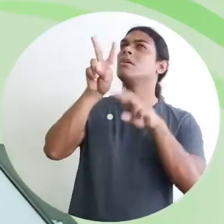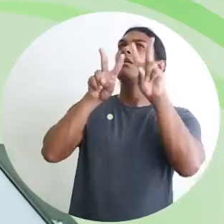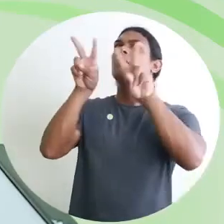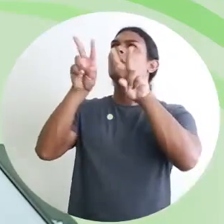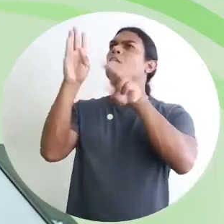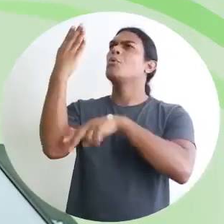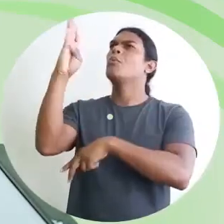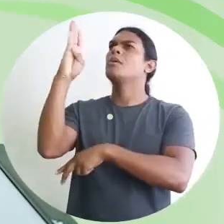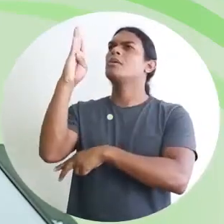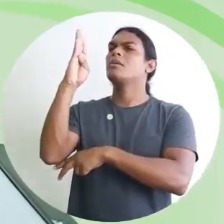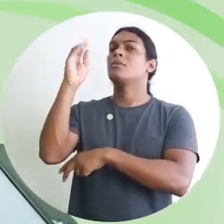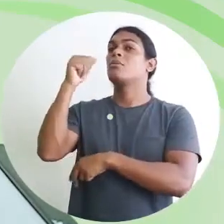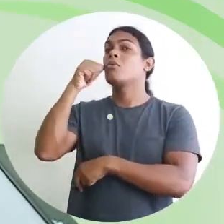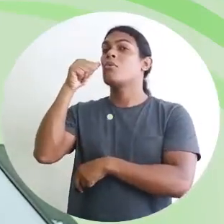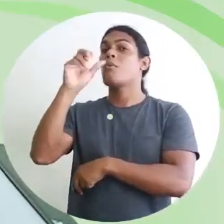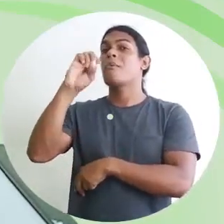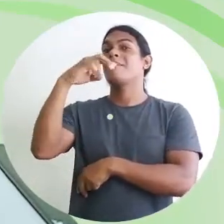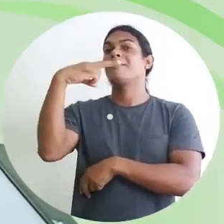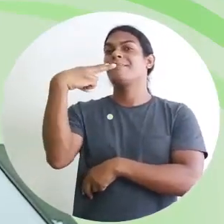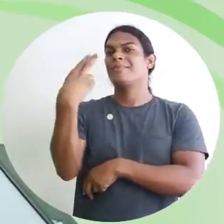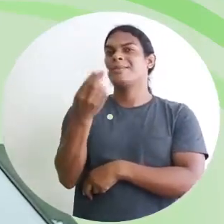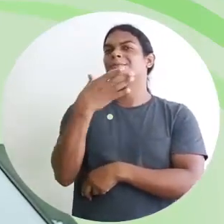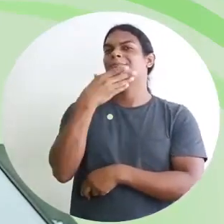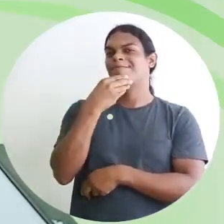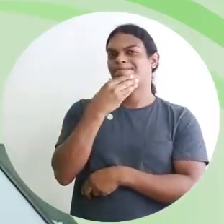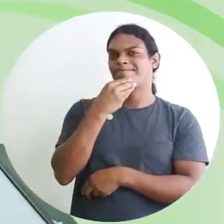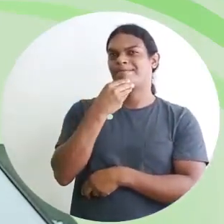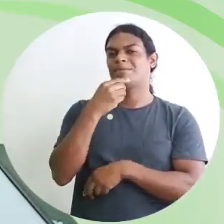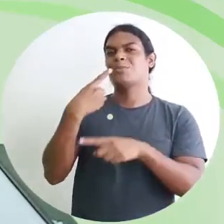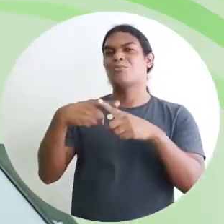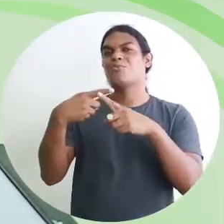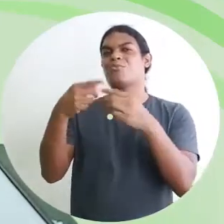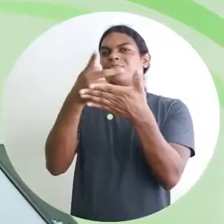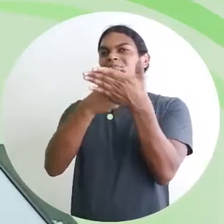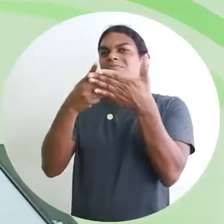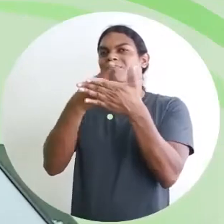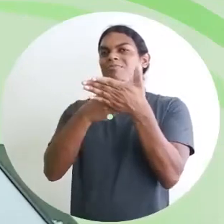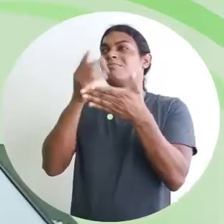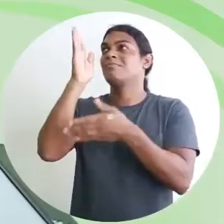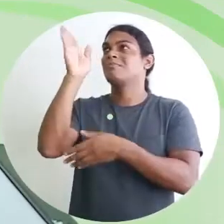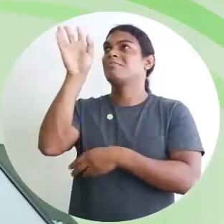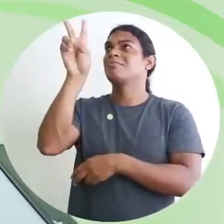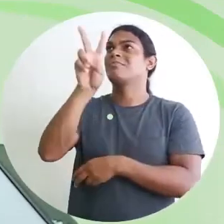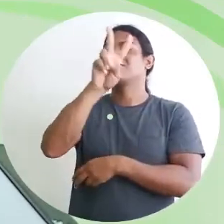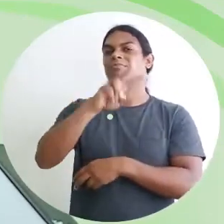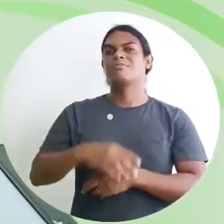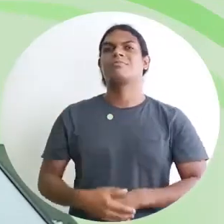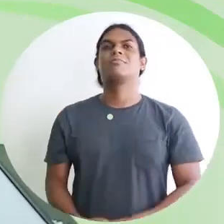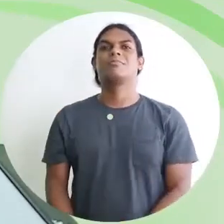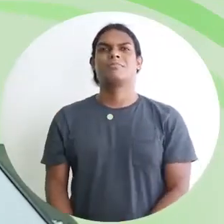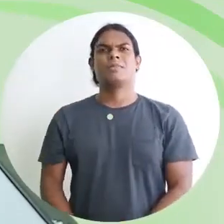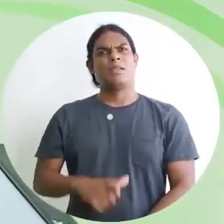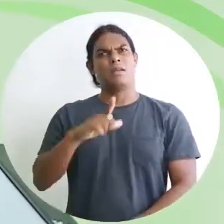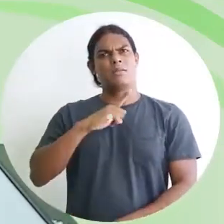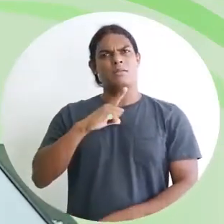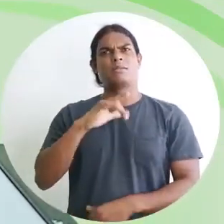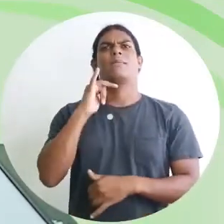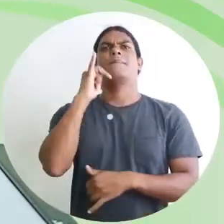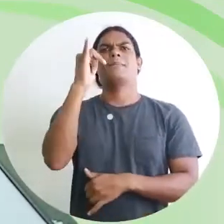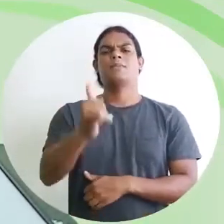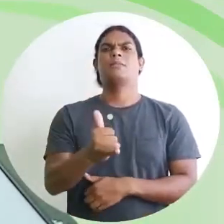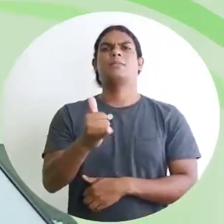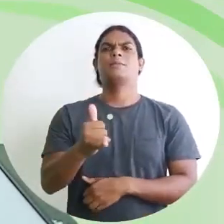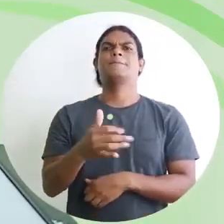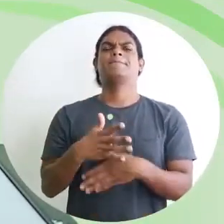de comunicação pictórica para você identificar. Isso é pictórico, certo? Então, tem mensagens que servem para